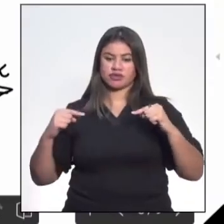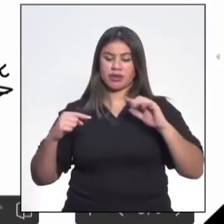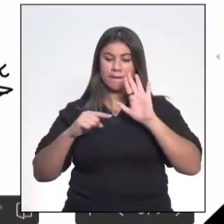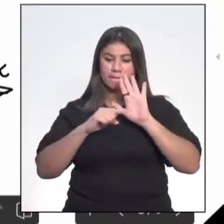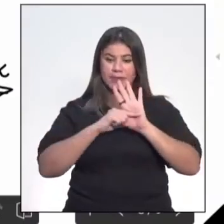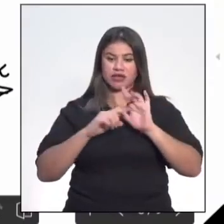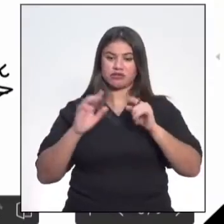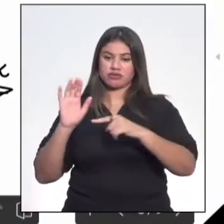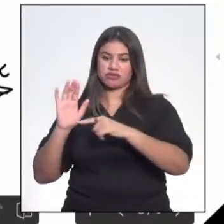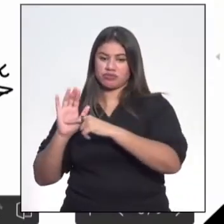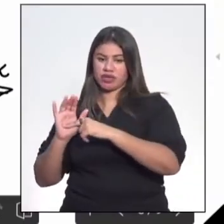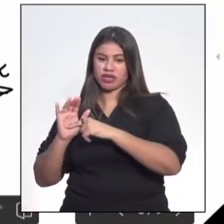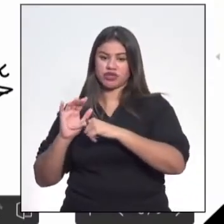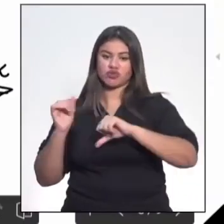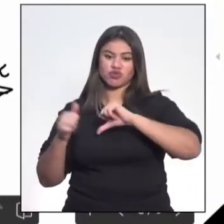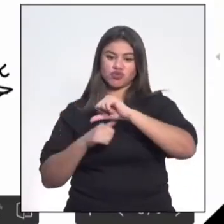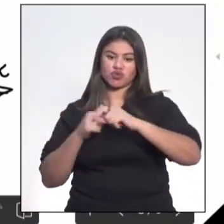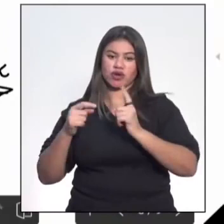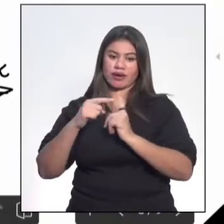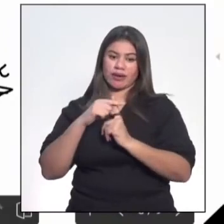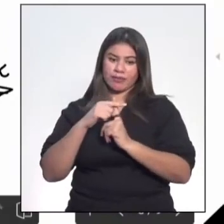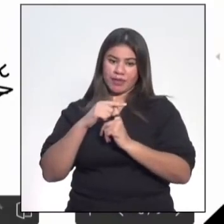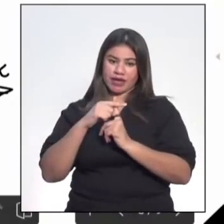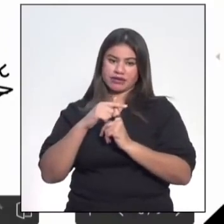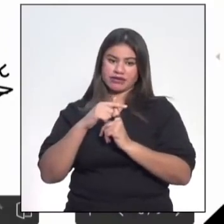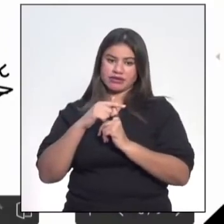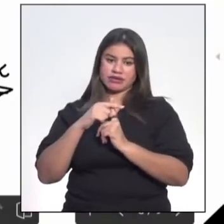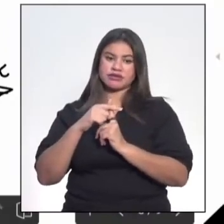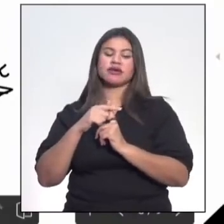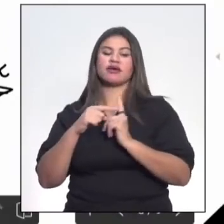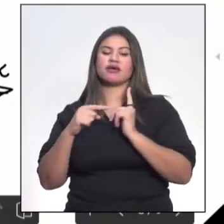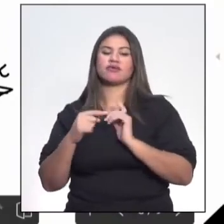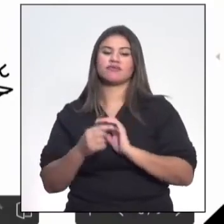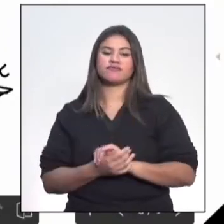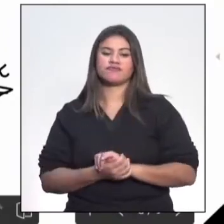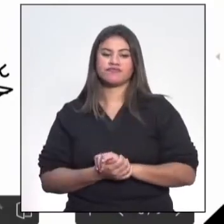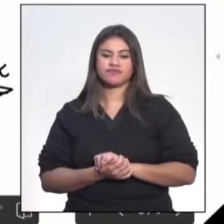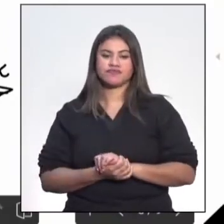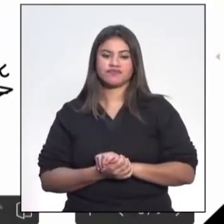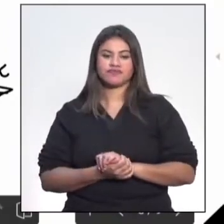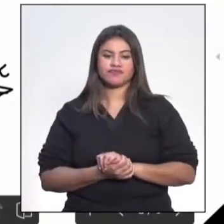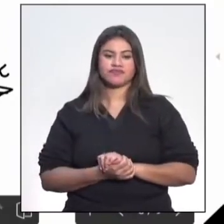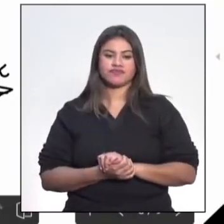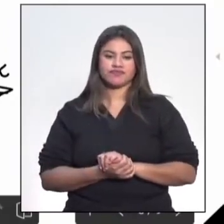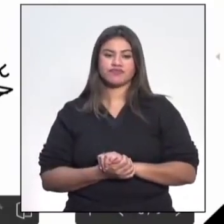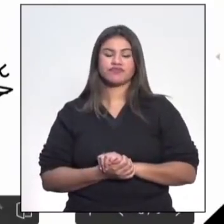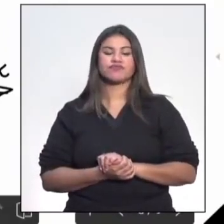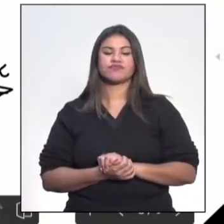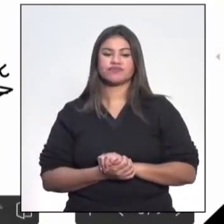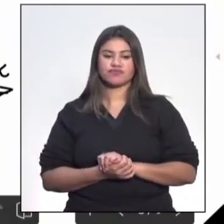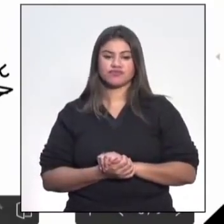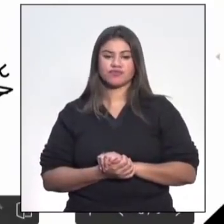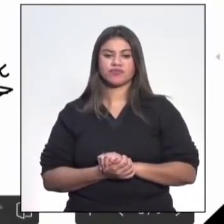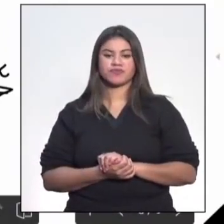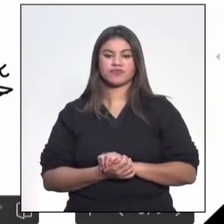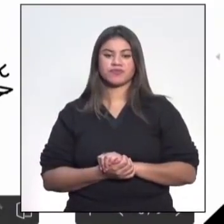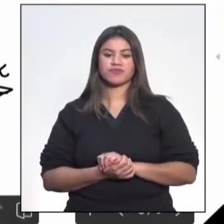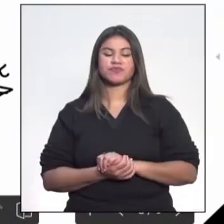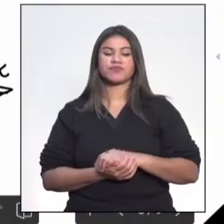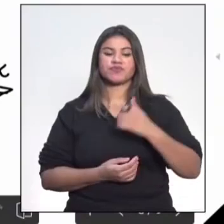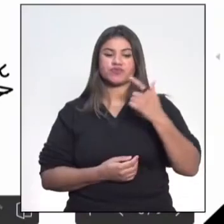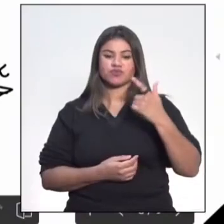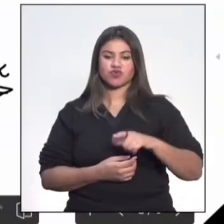2, 4. Mais 4. Então, a gente formou o primeiro parzinho ordenado. Menos 2 e 4. Tudo bem? Vamos